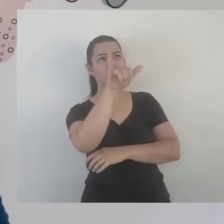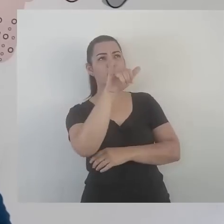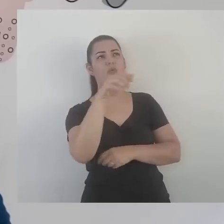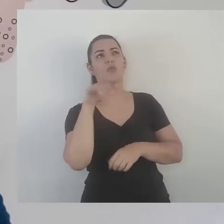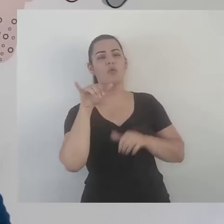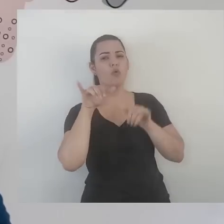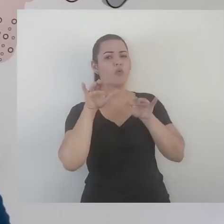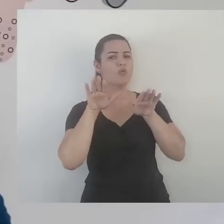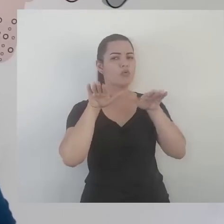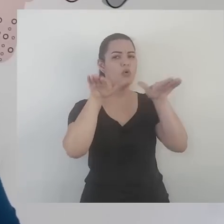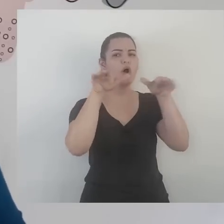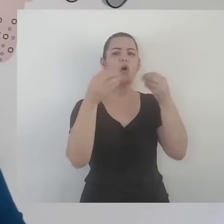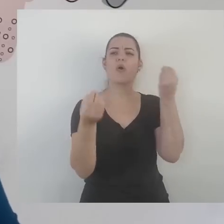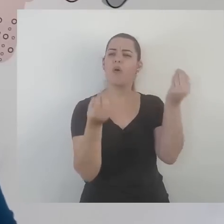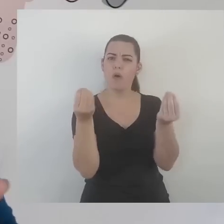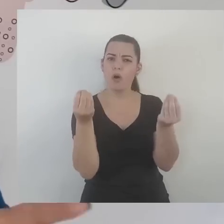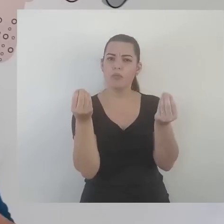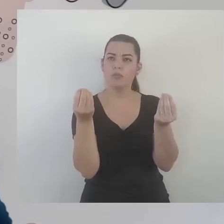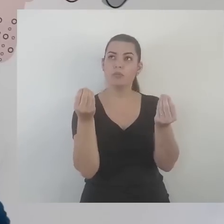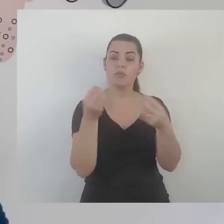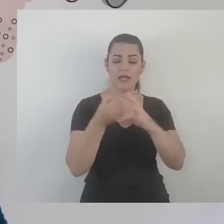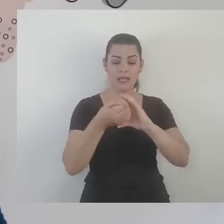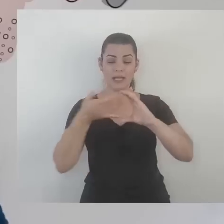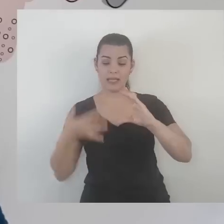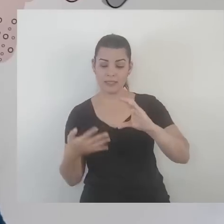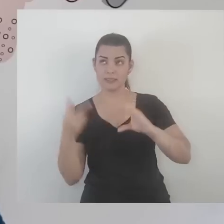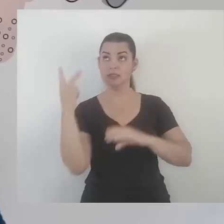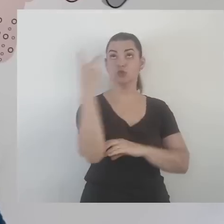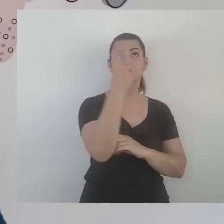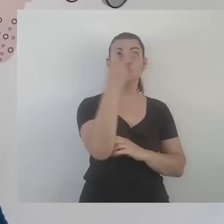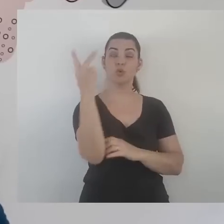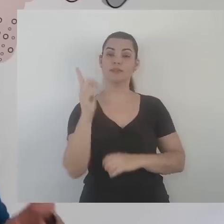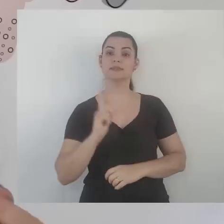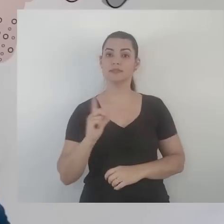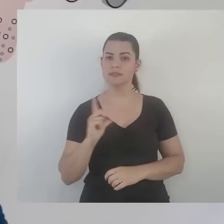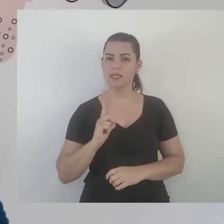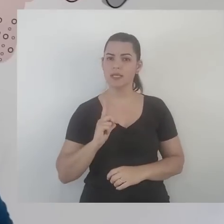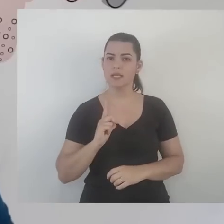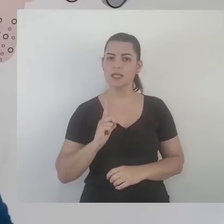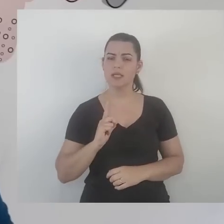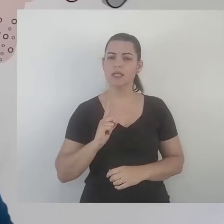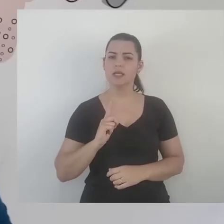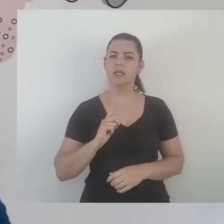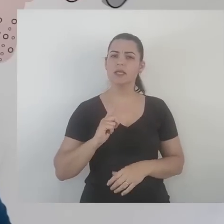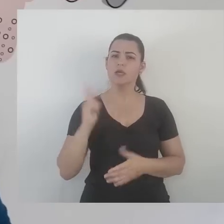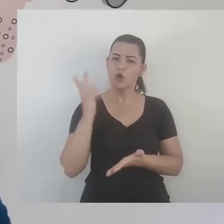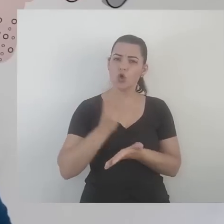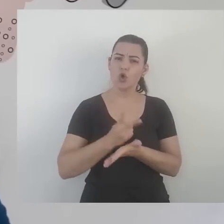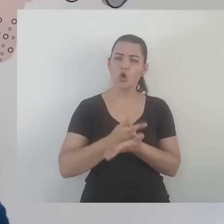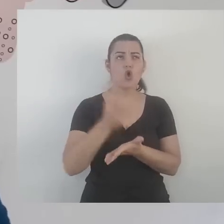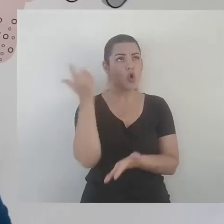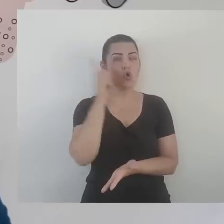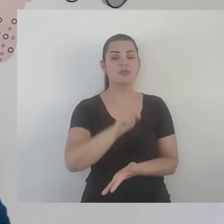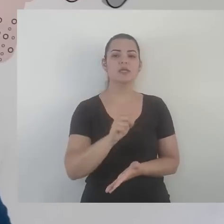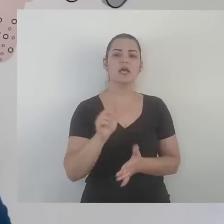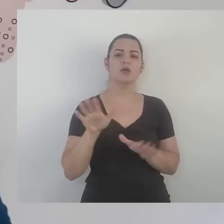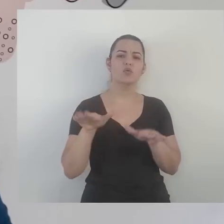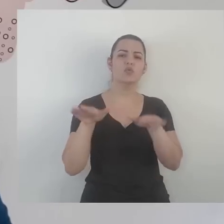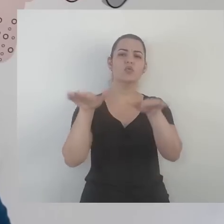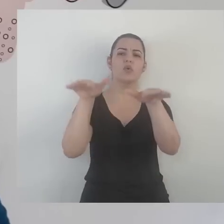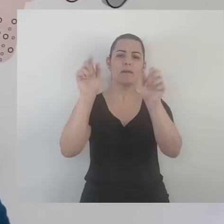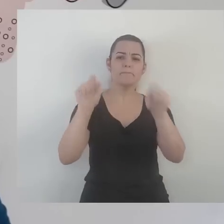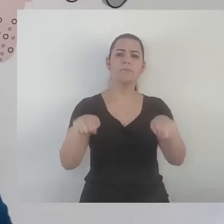que vocês acham que esses dois objetos possuem e que fazem com que o voo seja